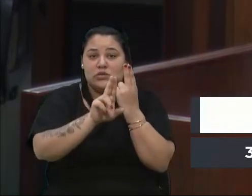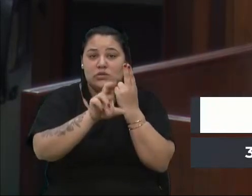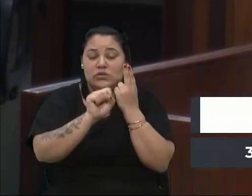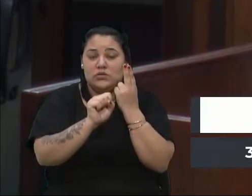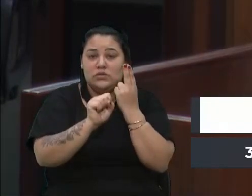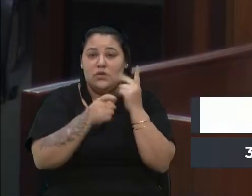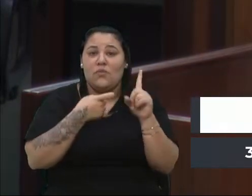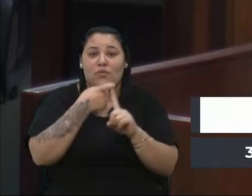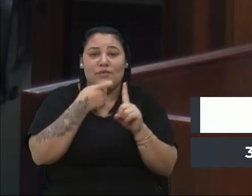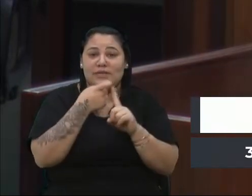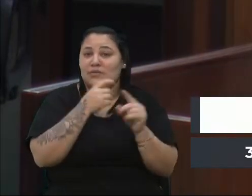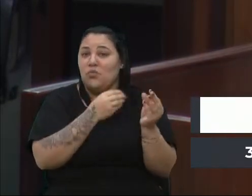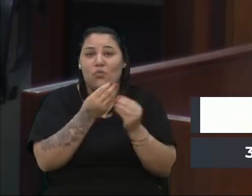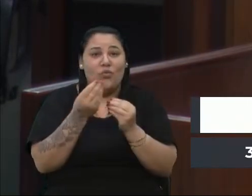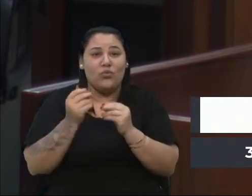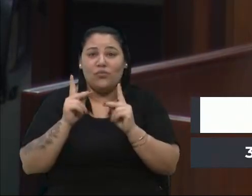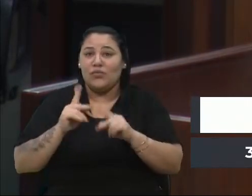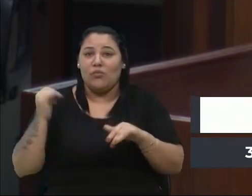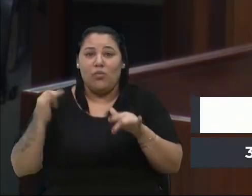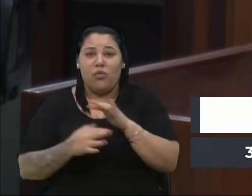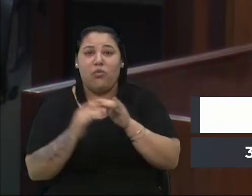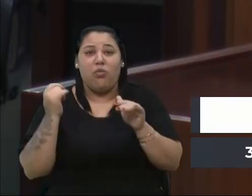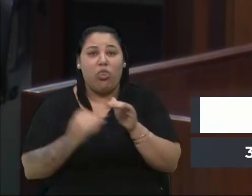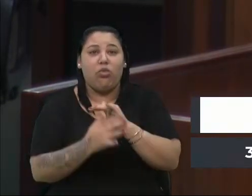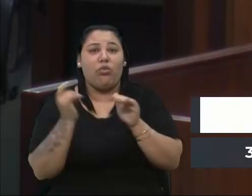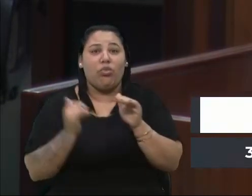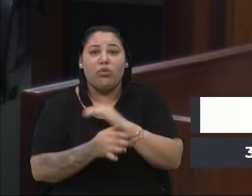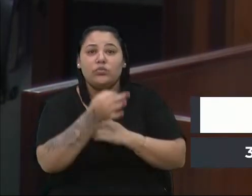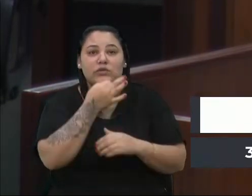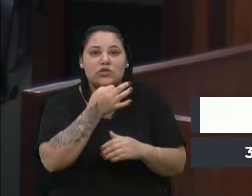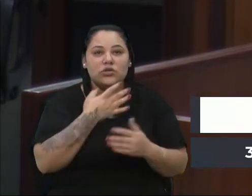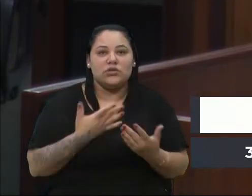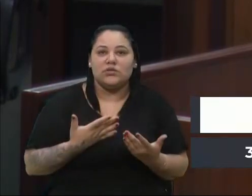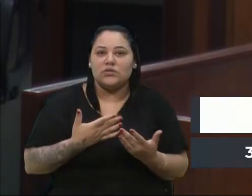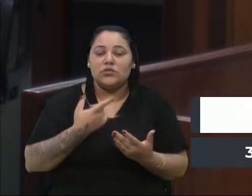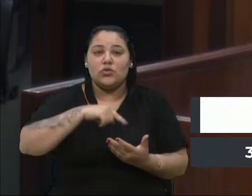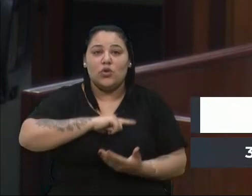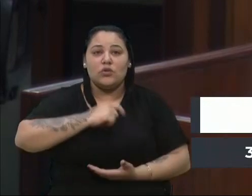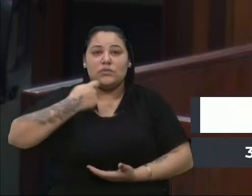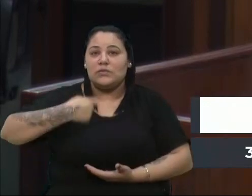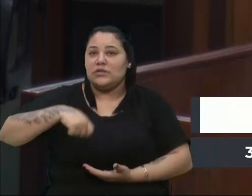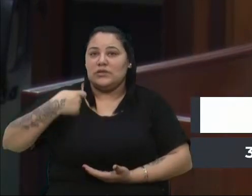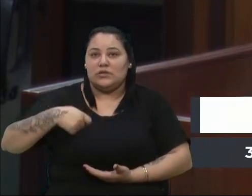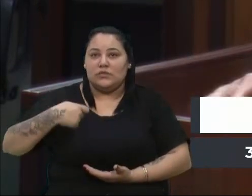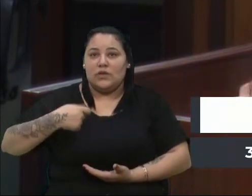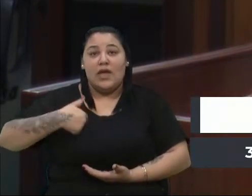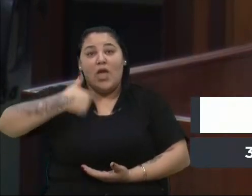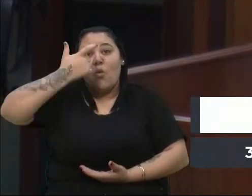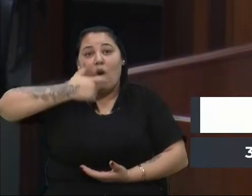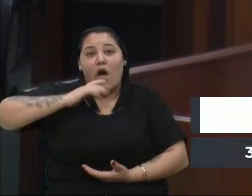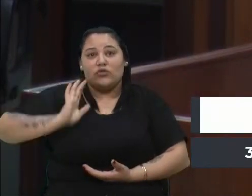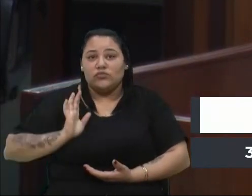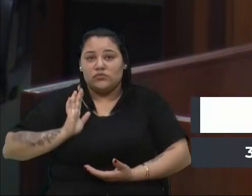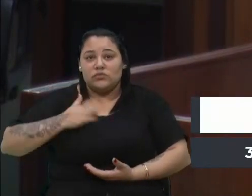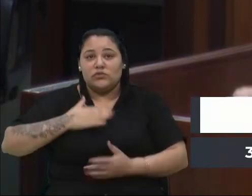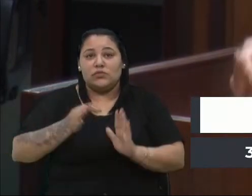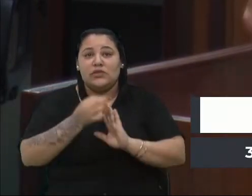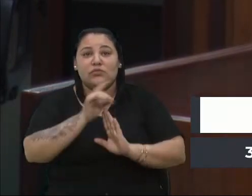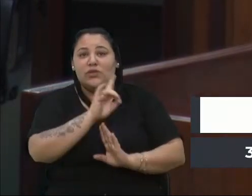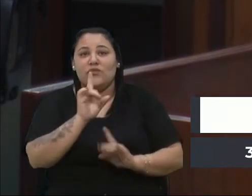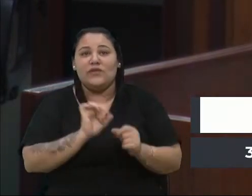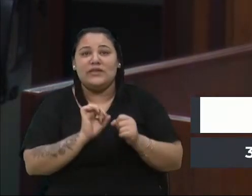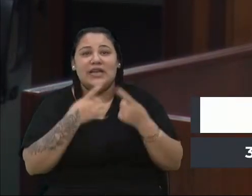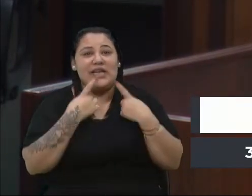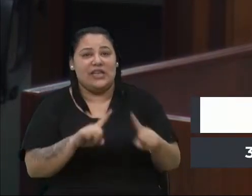Muita gente chegando em Caxias do Sul. Então, nós precisamos eu acho que não devemos fazer crítica,